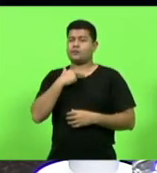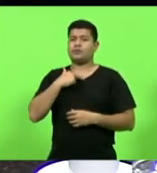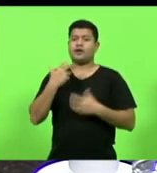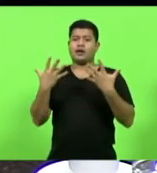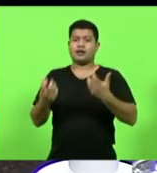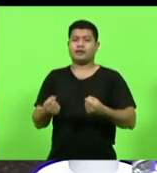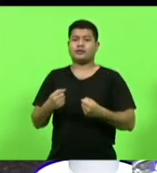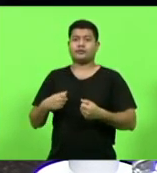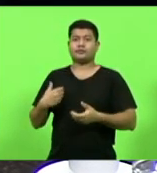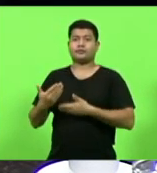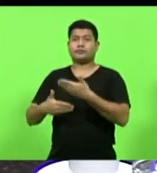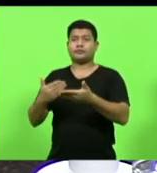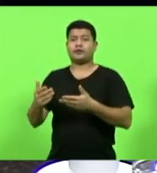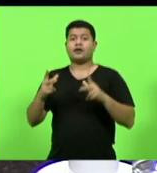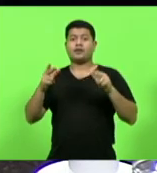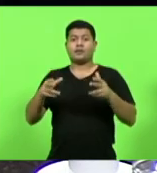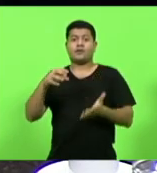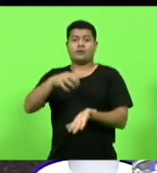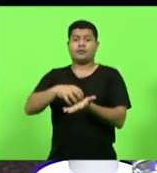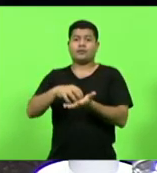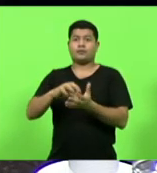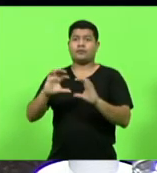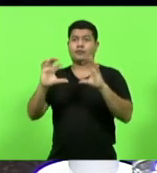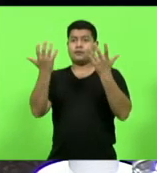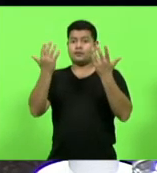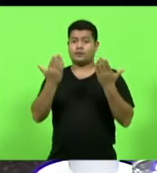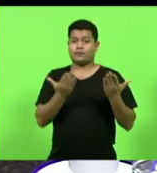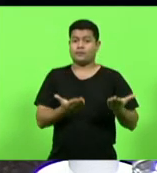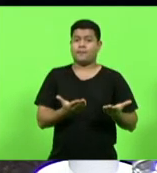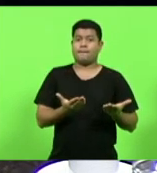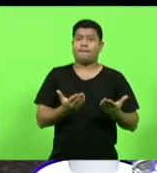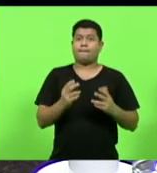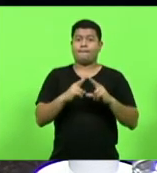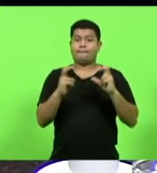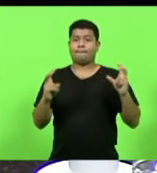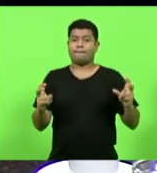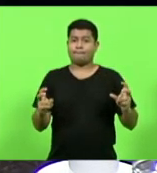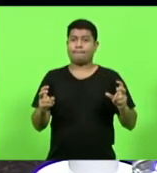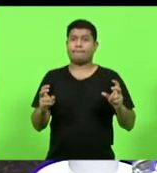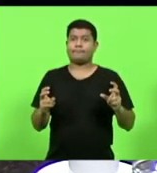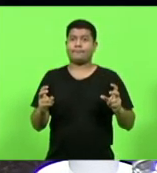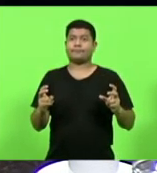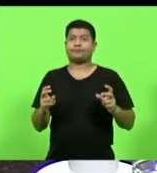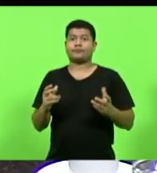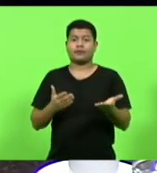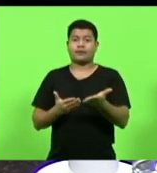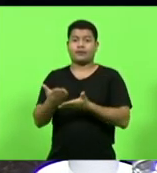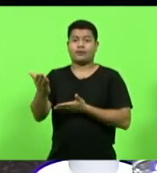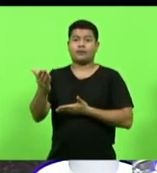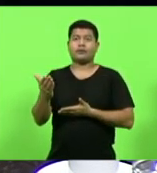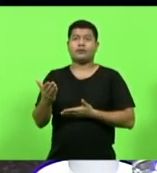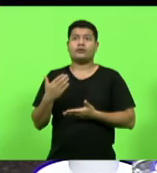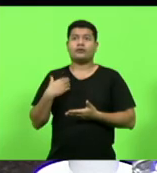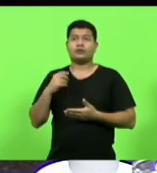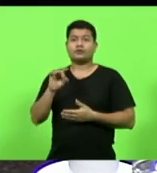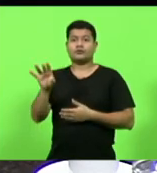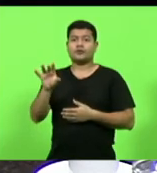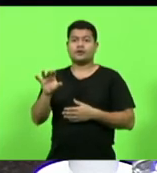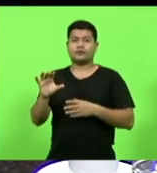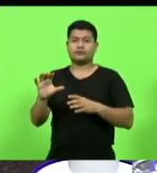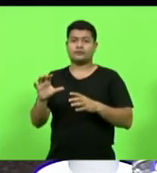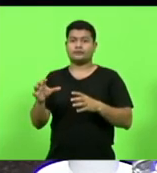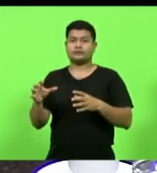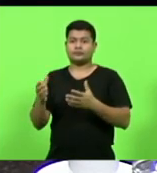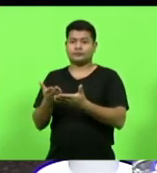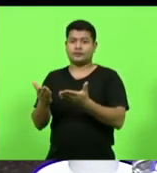como se passa aqui o Centro Eventos de Luiz Henrique da Silveira, em Florianópolis, que desde inaugurado só serviu para festa de casamento